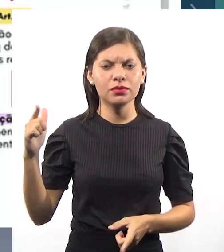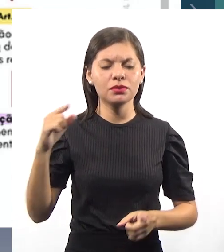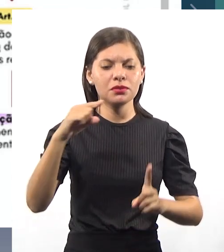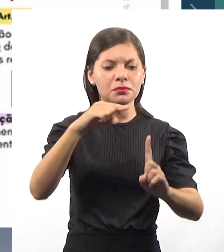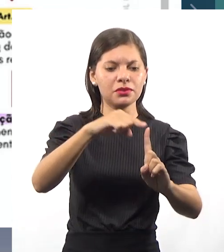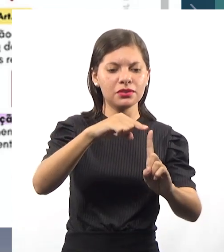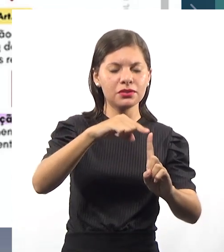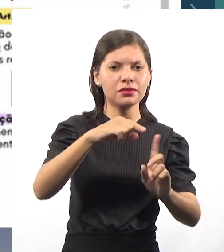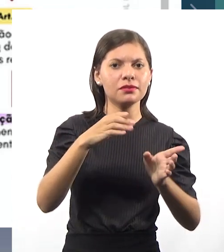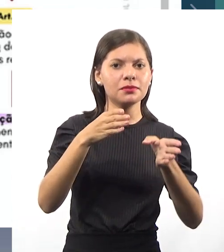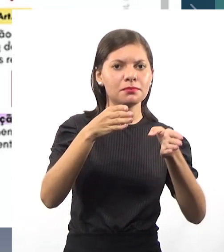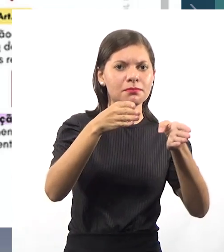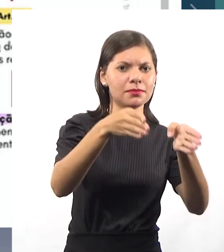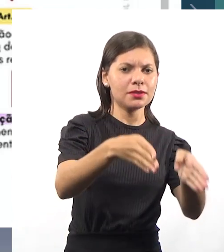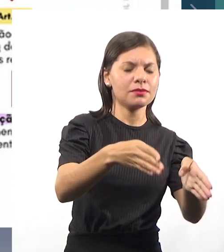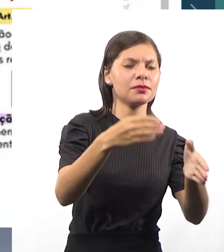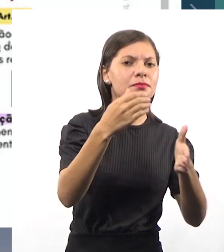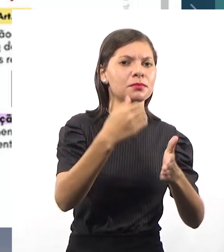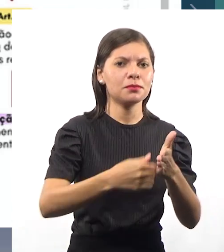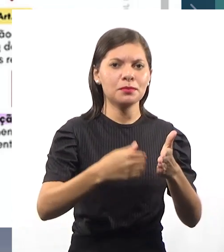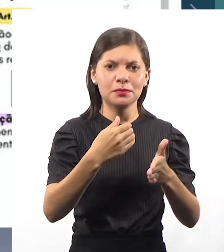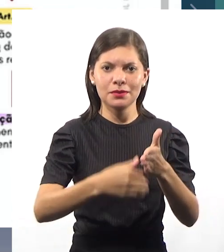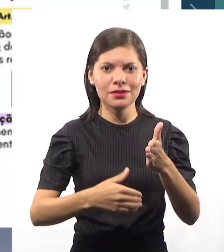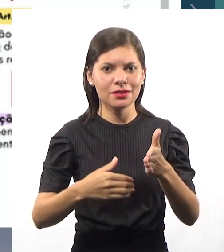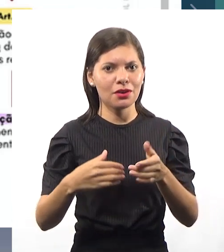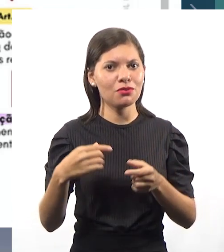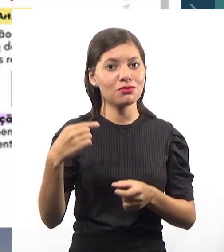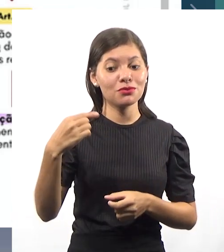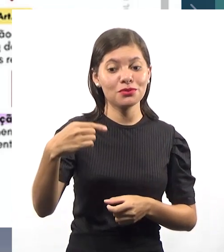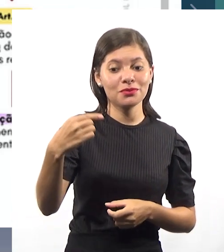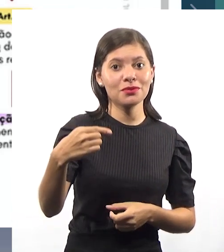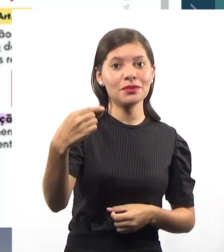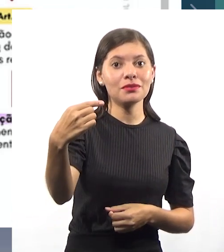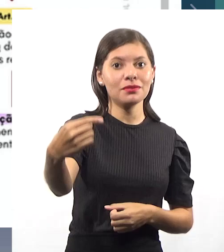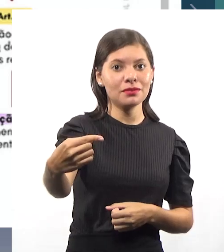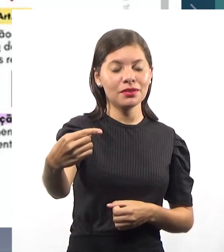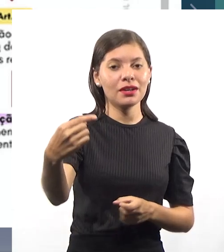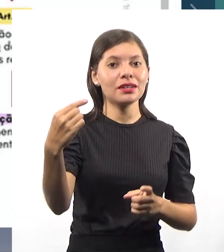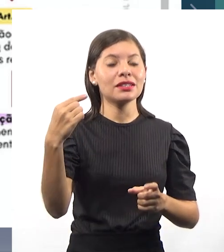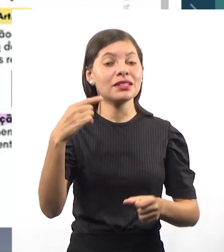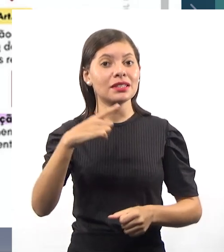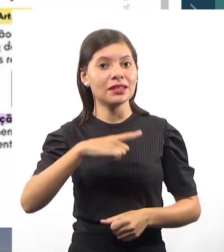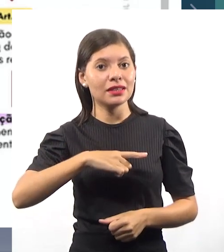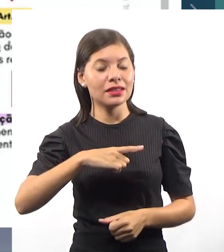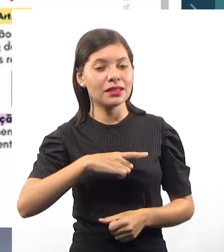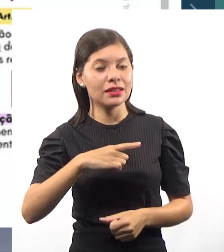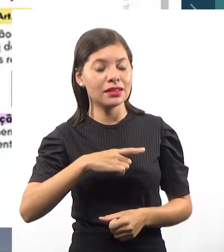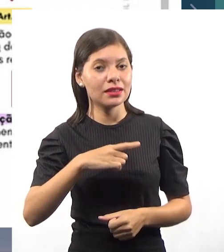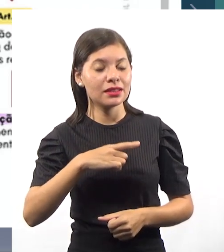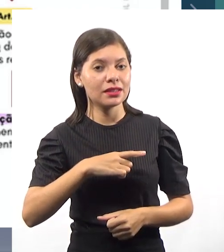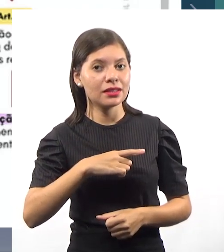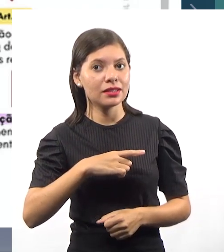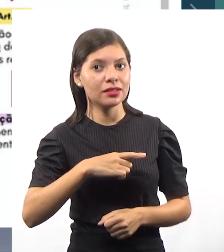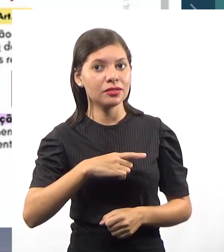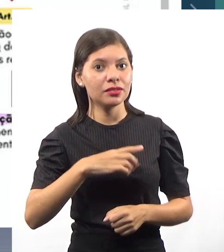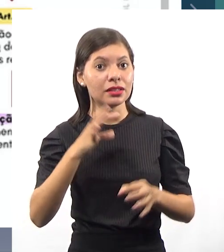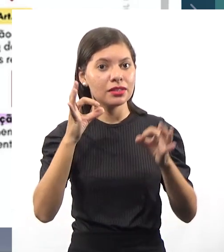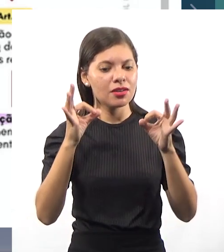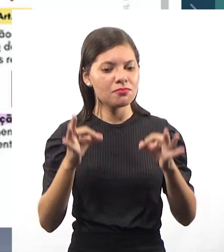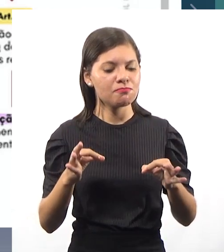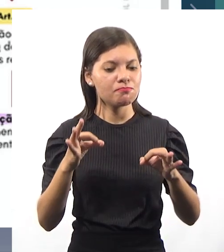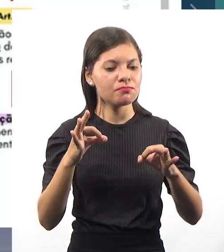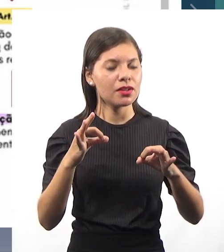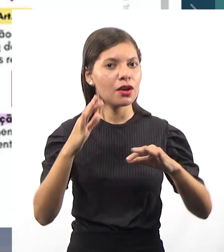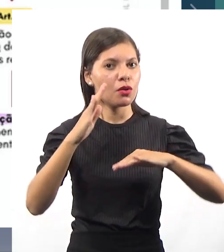um objetivo específico de promoção. Ele só vai adiante se ele alcançar determinada